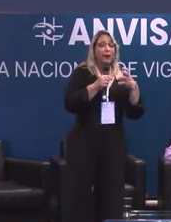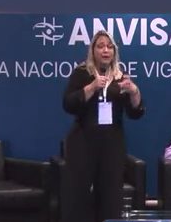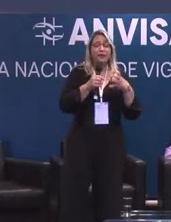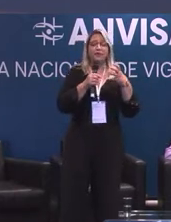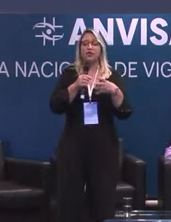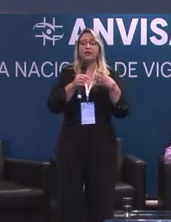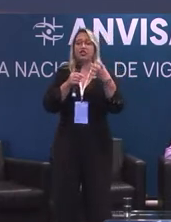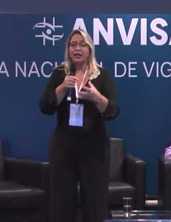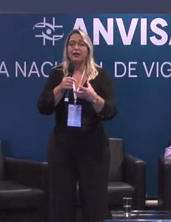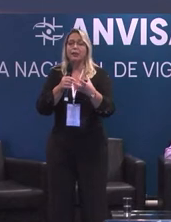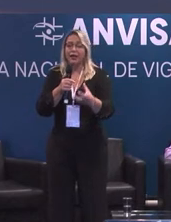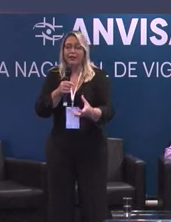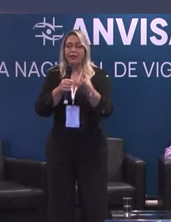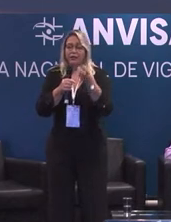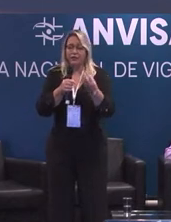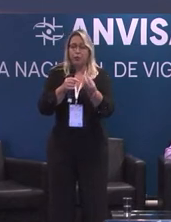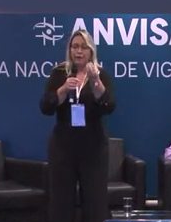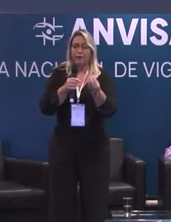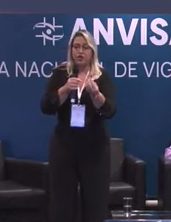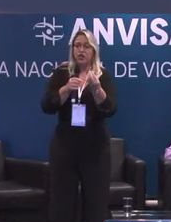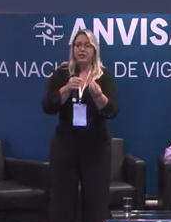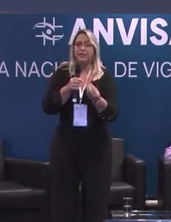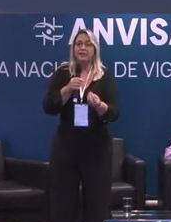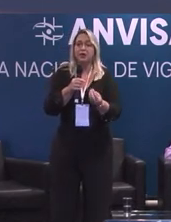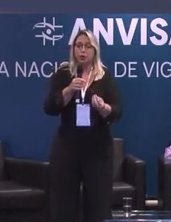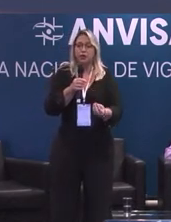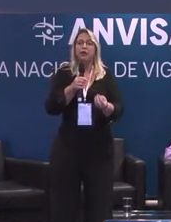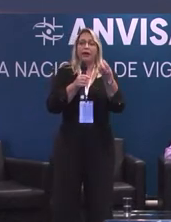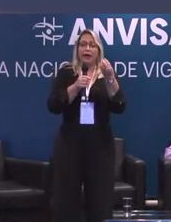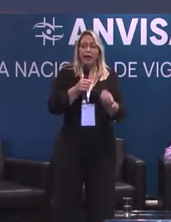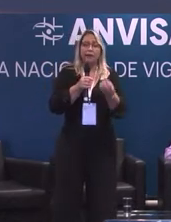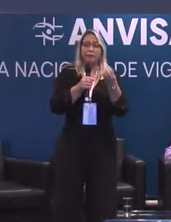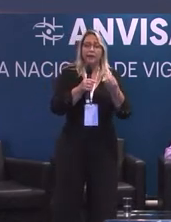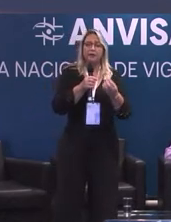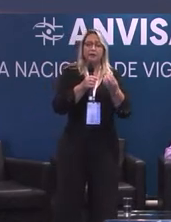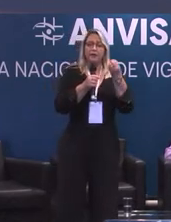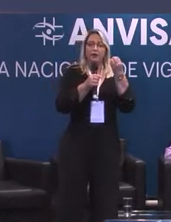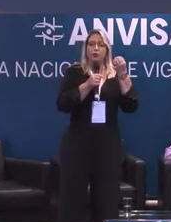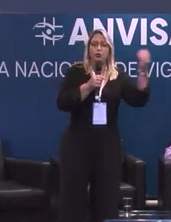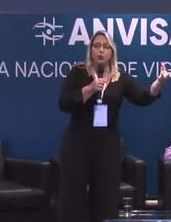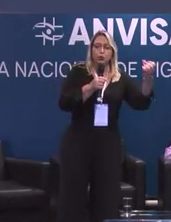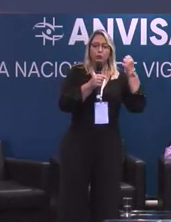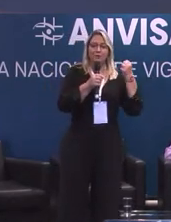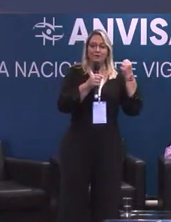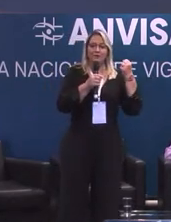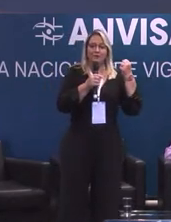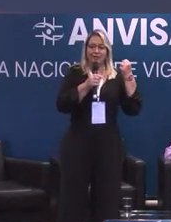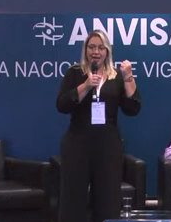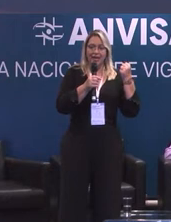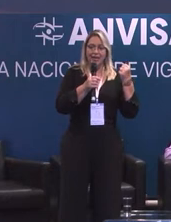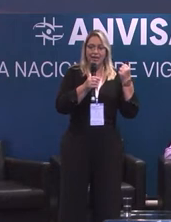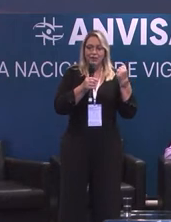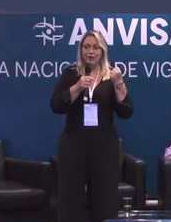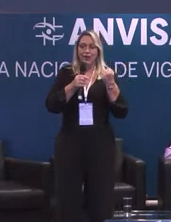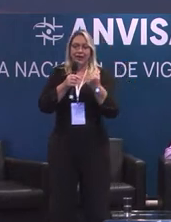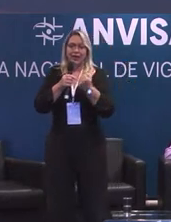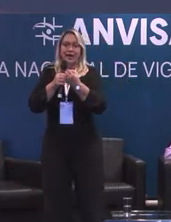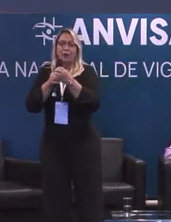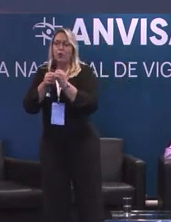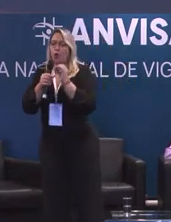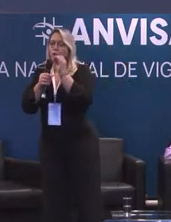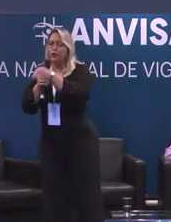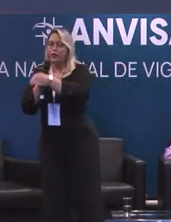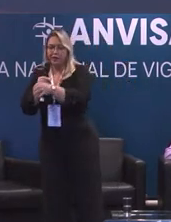Por mais que a vigilância já trabalhava com a vigilância em saúde, era apenas num surto, não era isso? Era